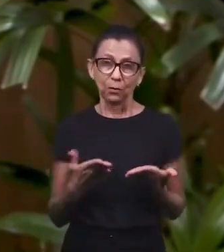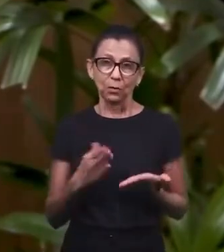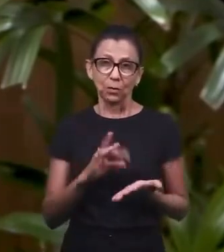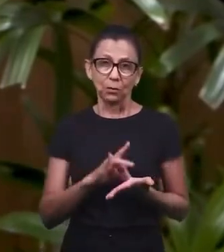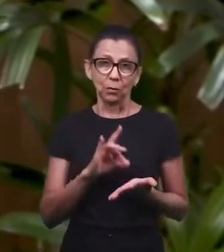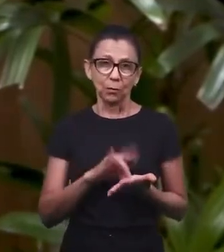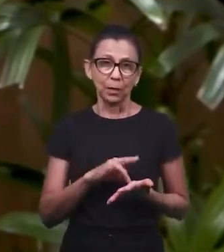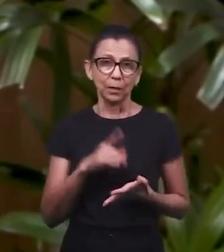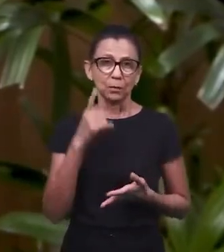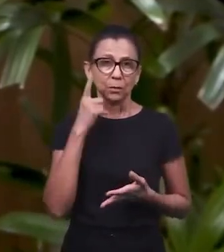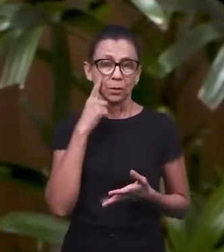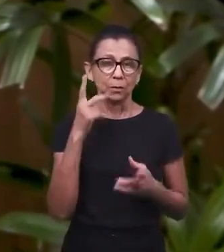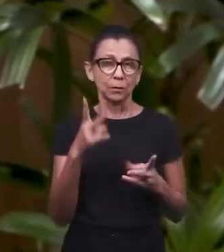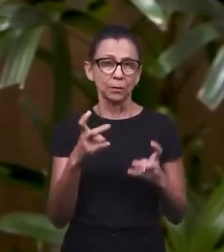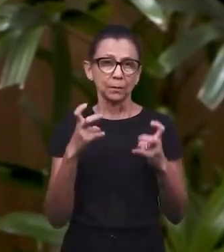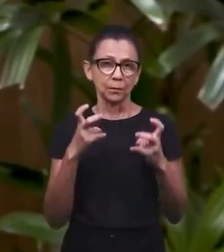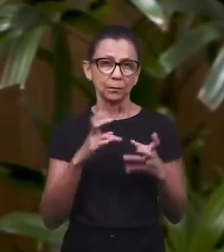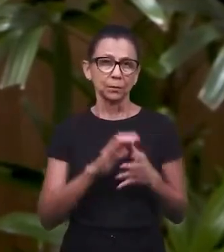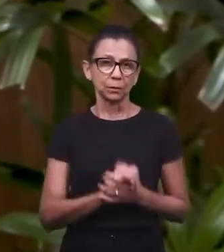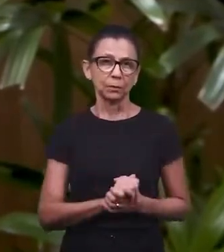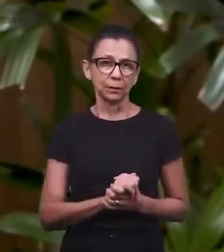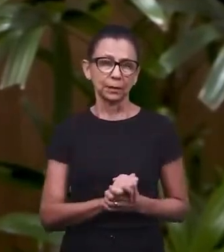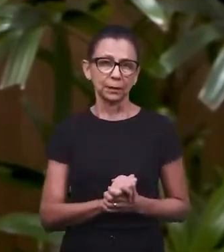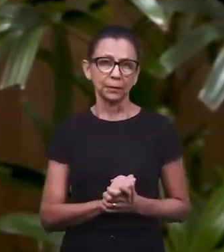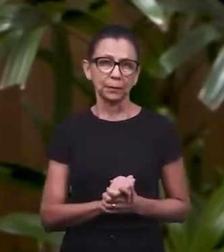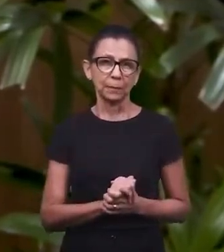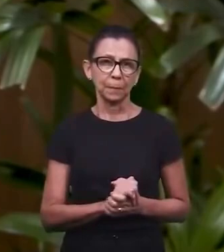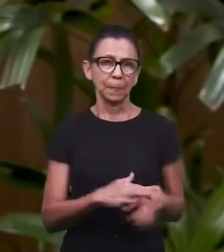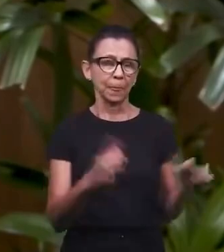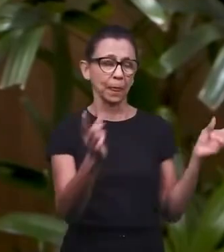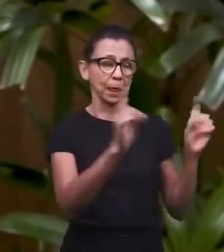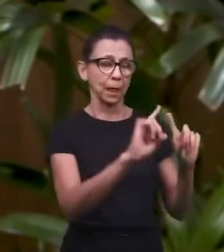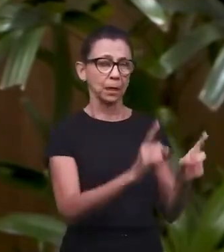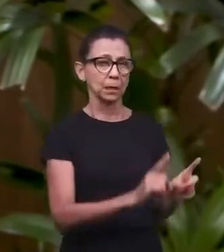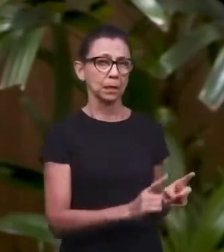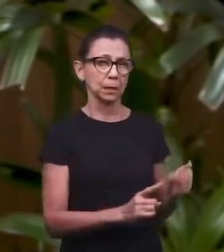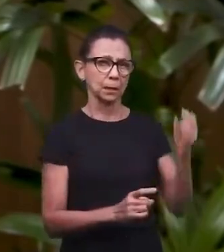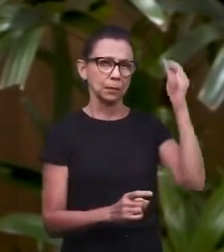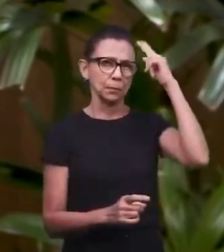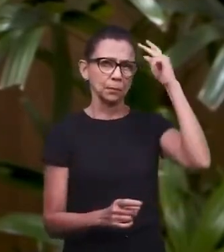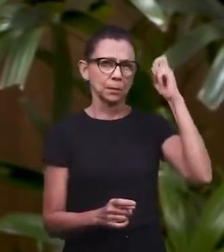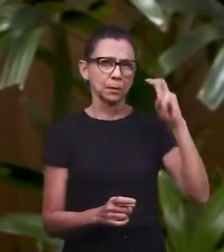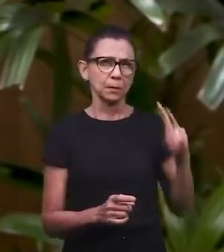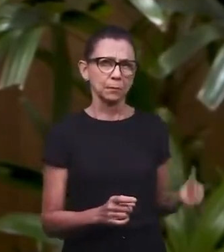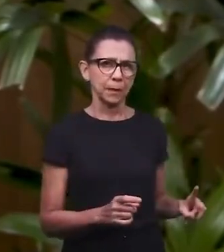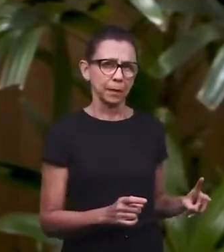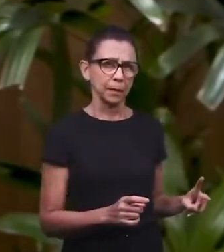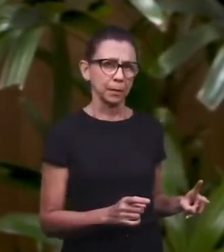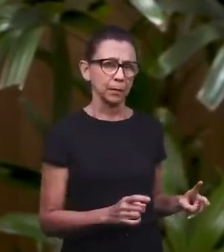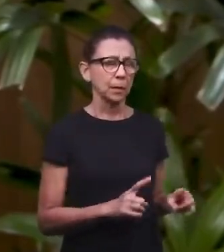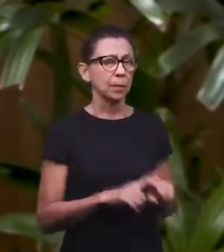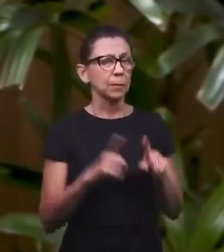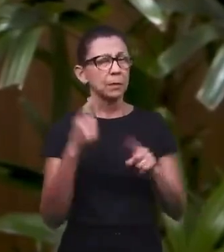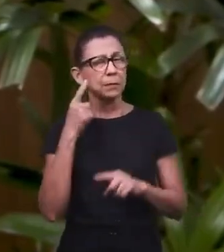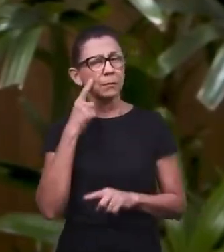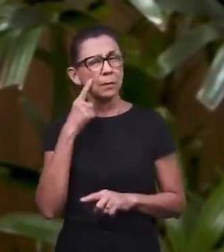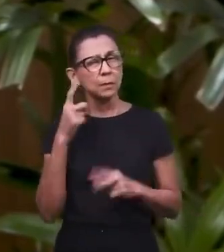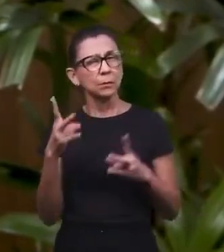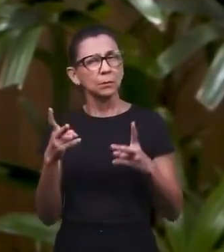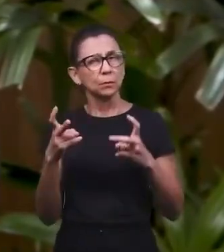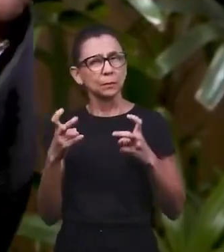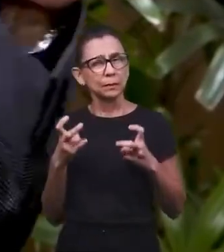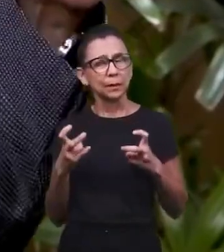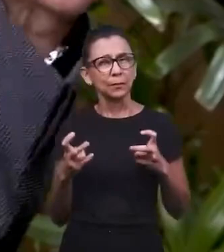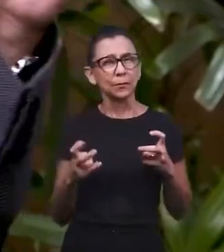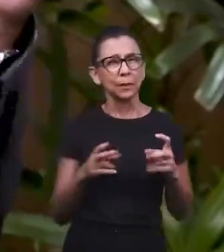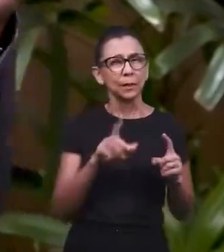diálogo de de do adversário com EVA é um é um diálogo inteligente muito convincente porque eles